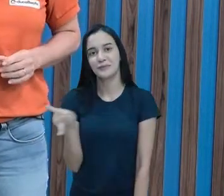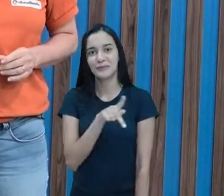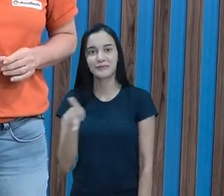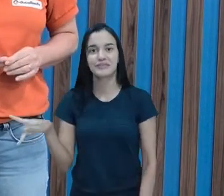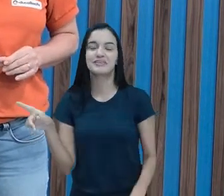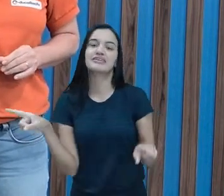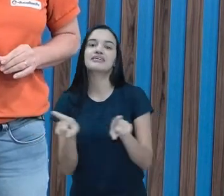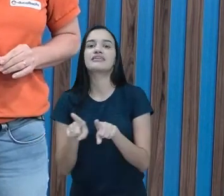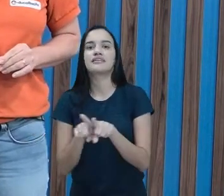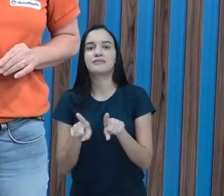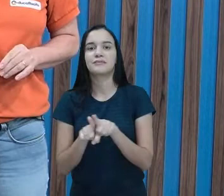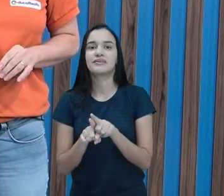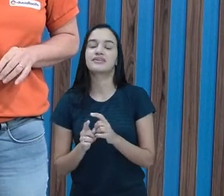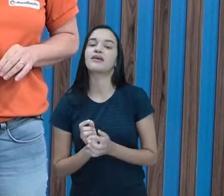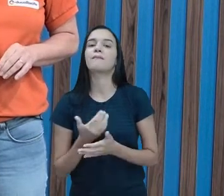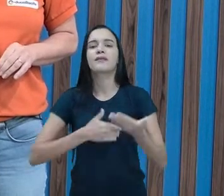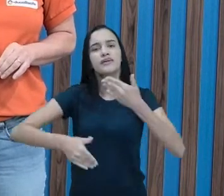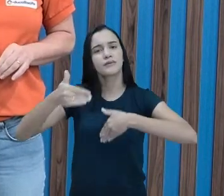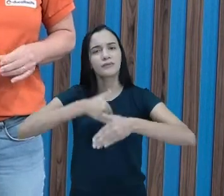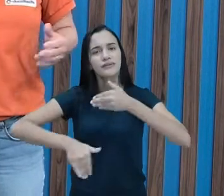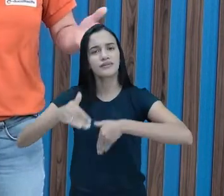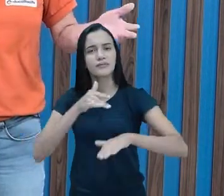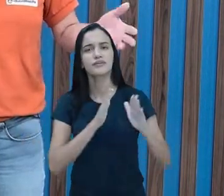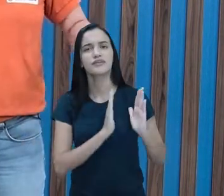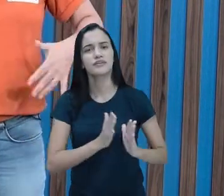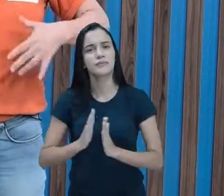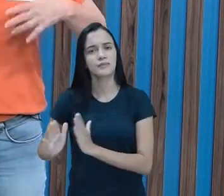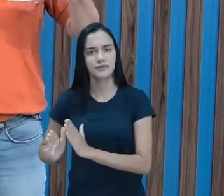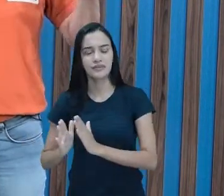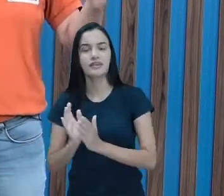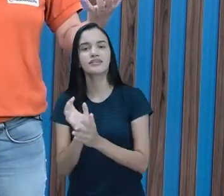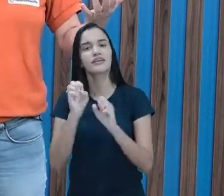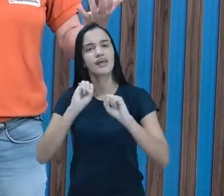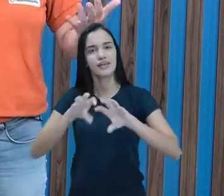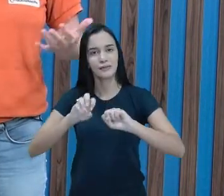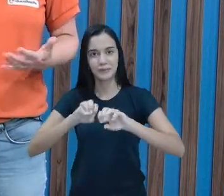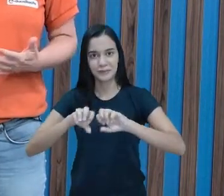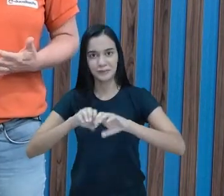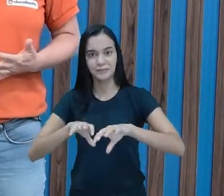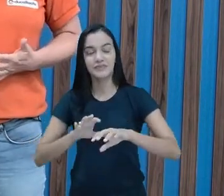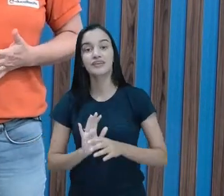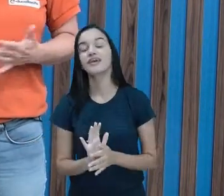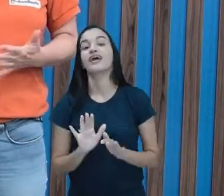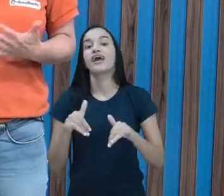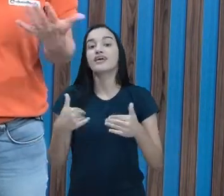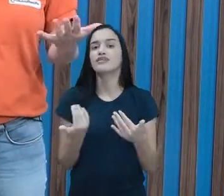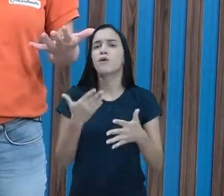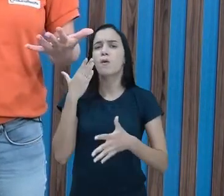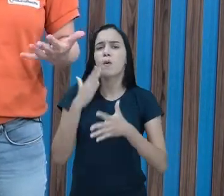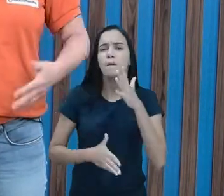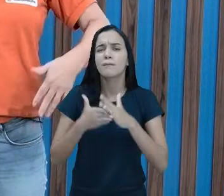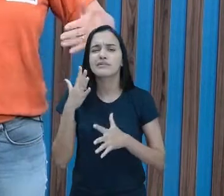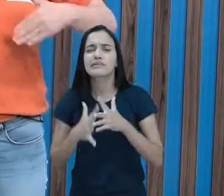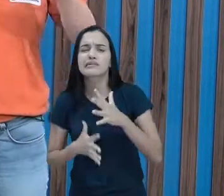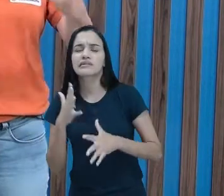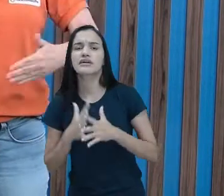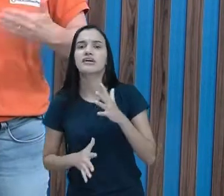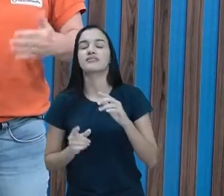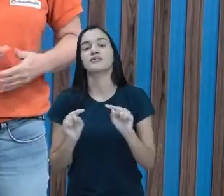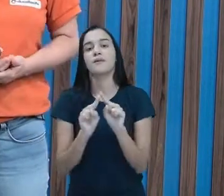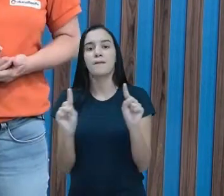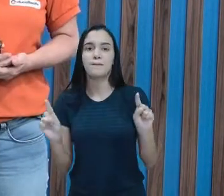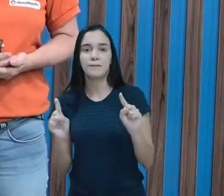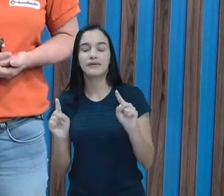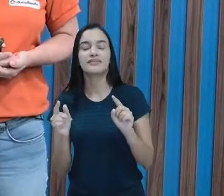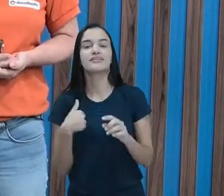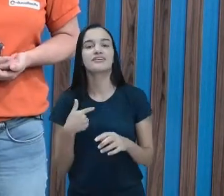e professoras também que participam desse processo que é a educação, né? Apesar de ser tão complicado às vezes, mas a gente tem superado